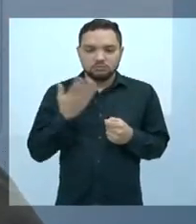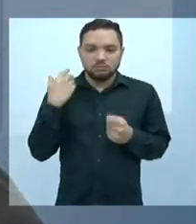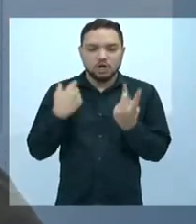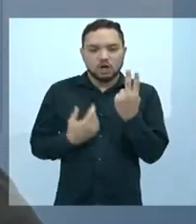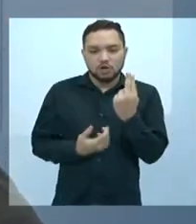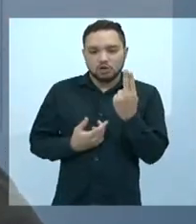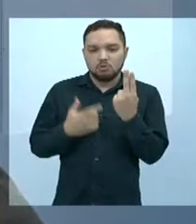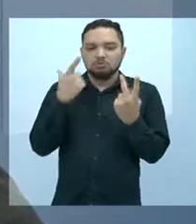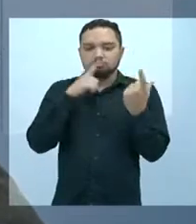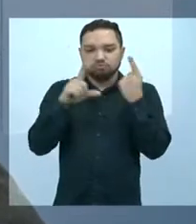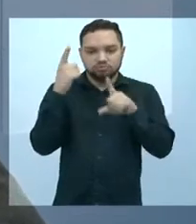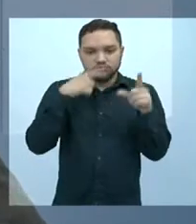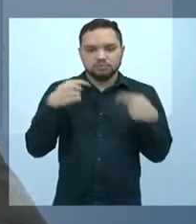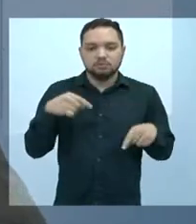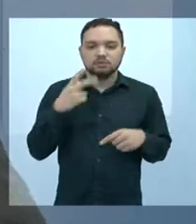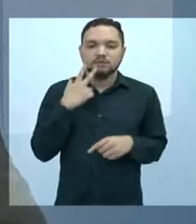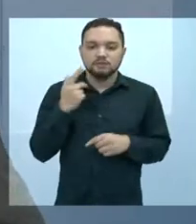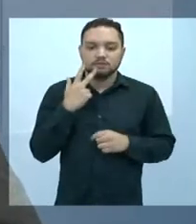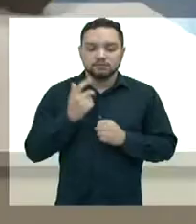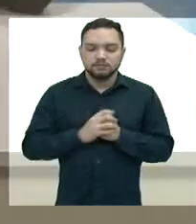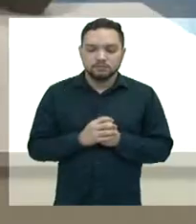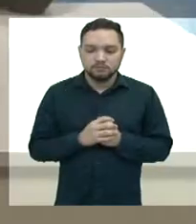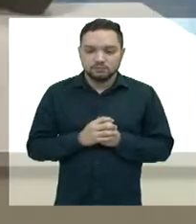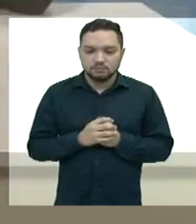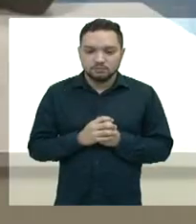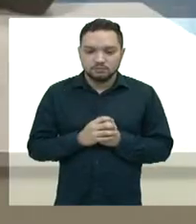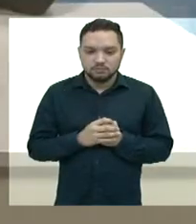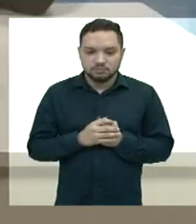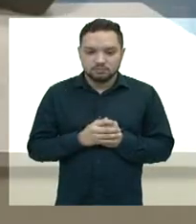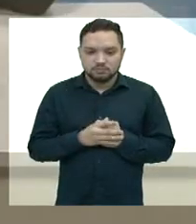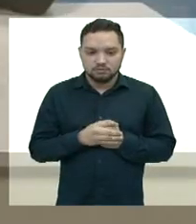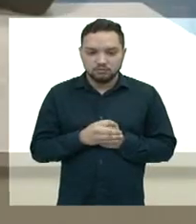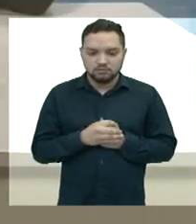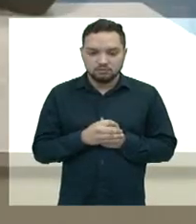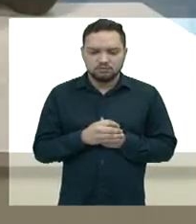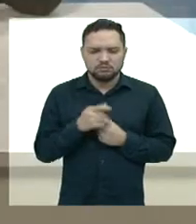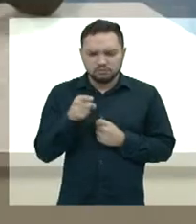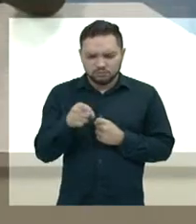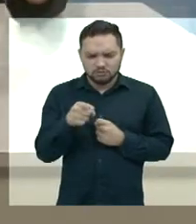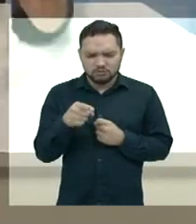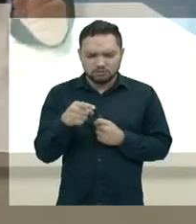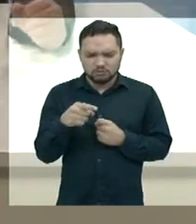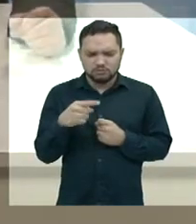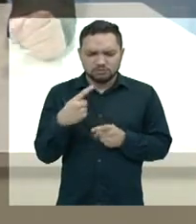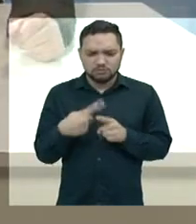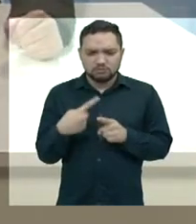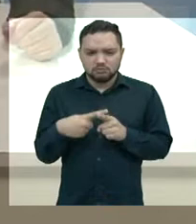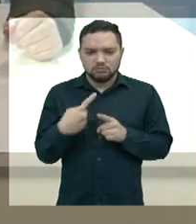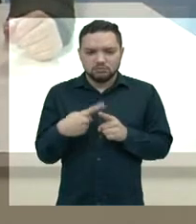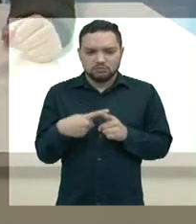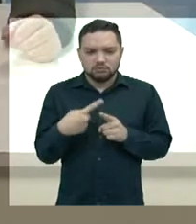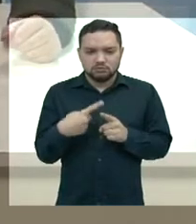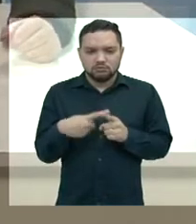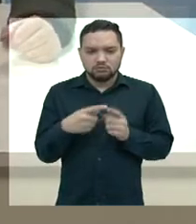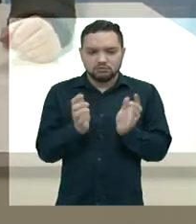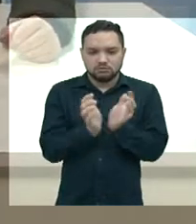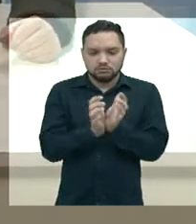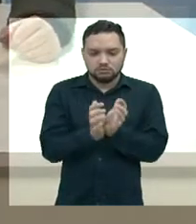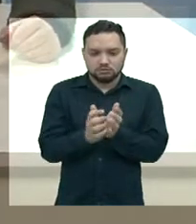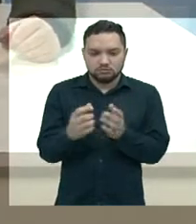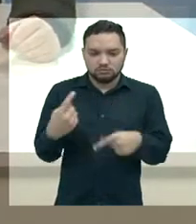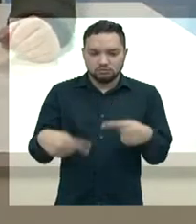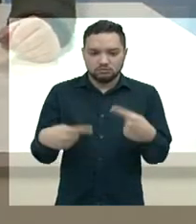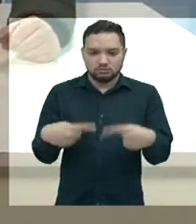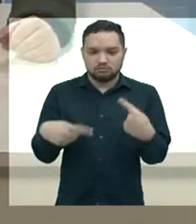política cearense. Agora, isso tem a ver com a ascensão de um segmento da política